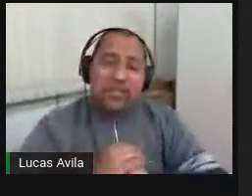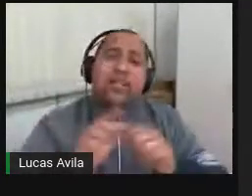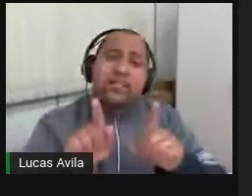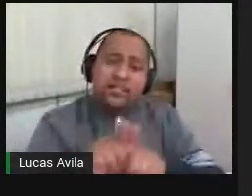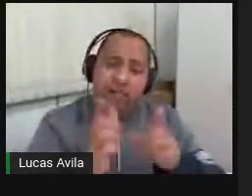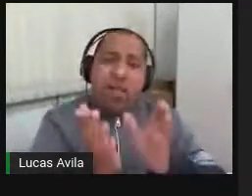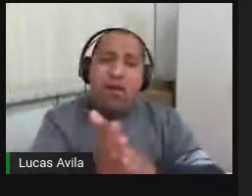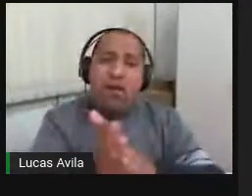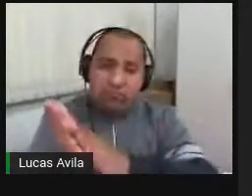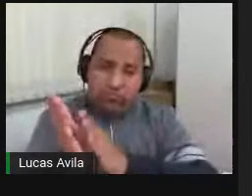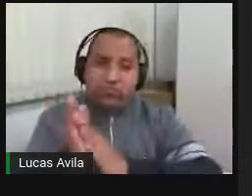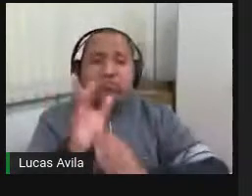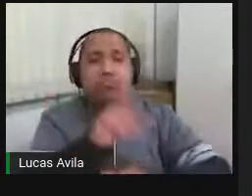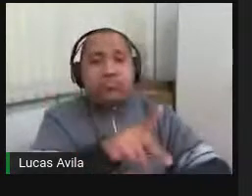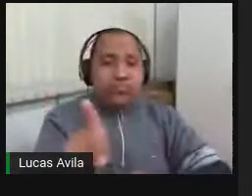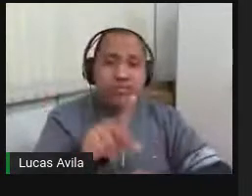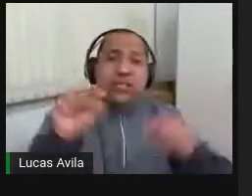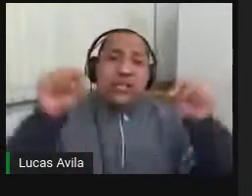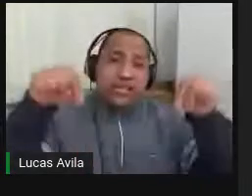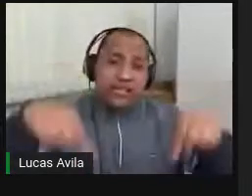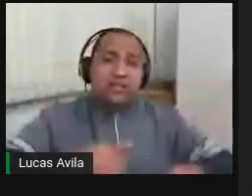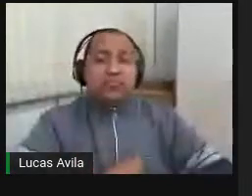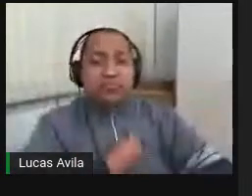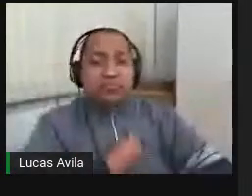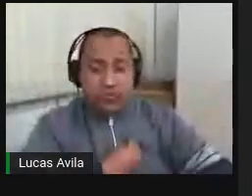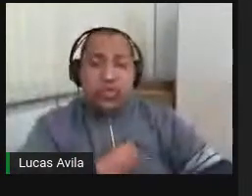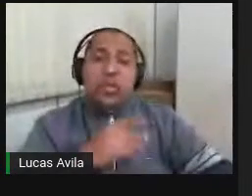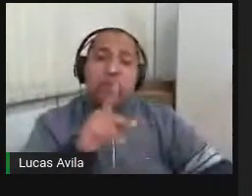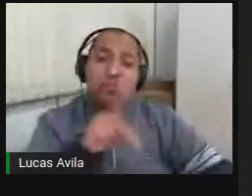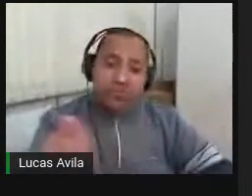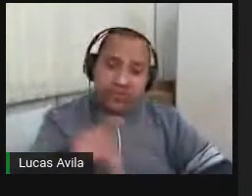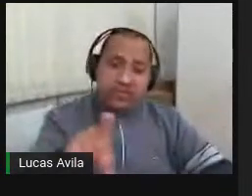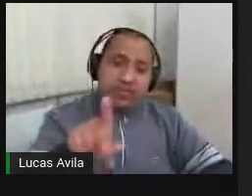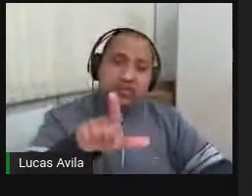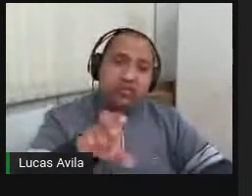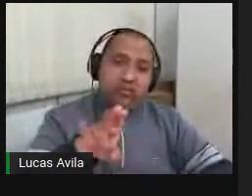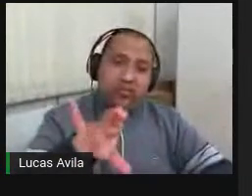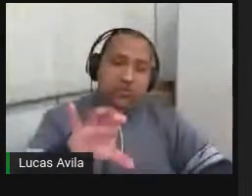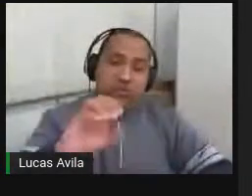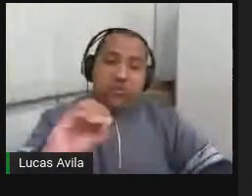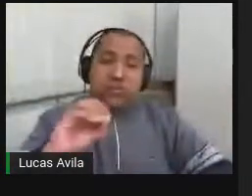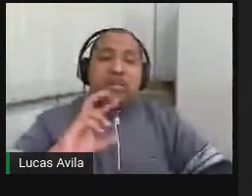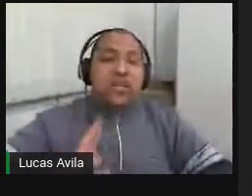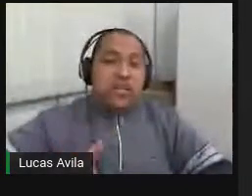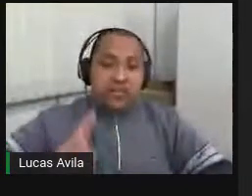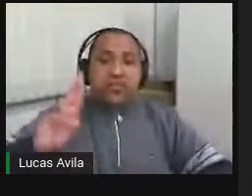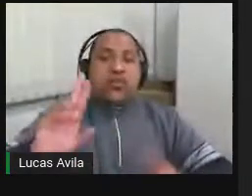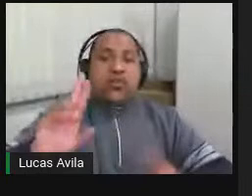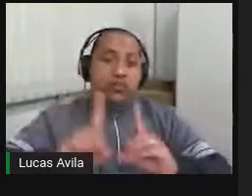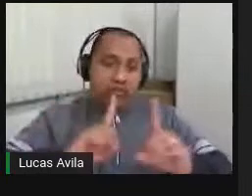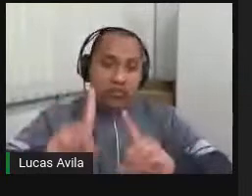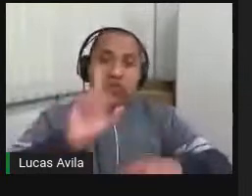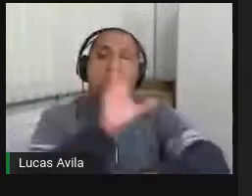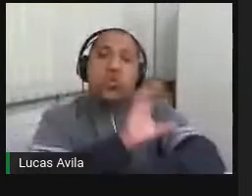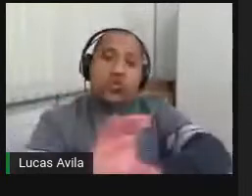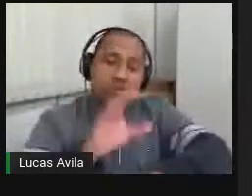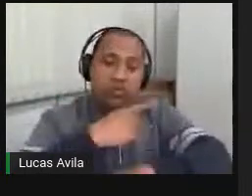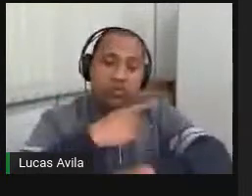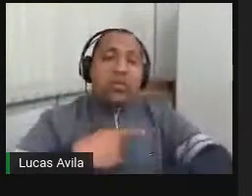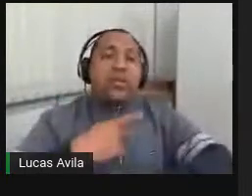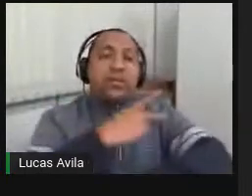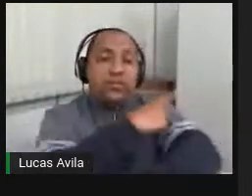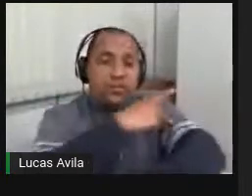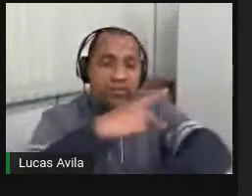homenageados, professores aqui presentes. Professor Lúcio Rames, nesse ato representando o coordenador do curso da Pedagogia, professor